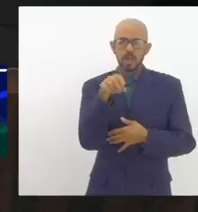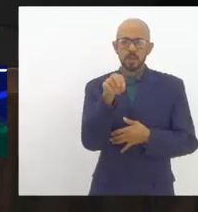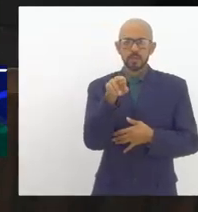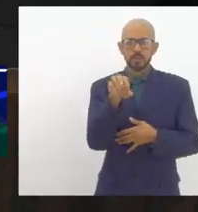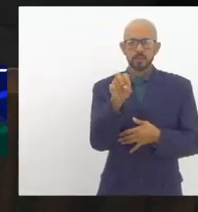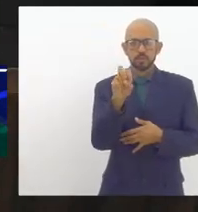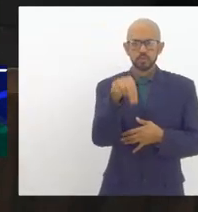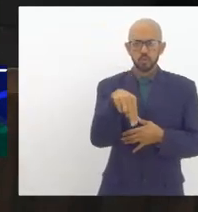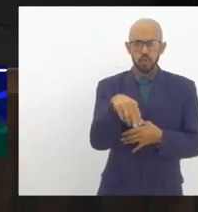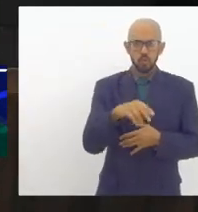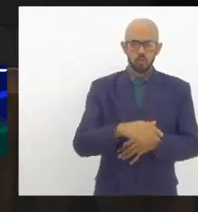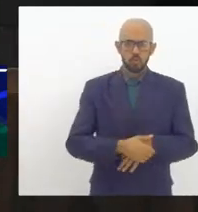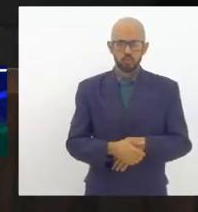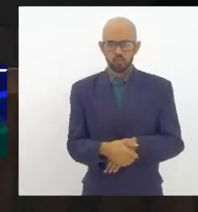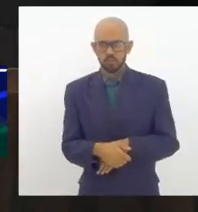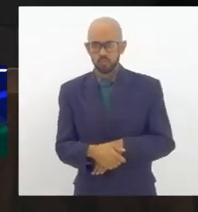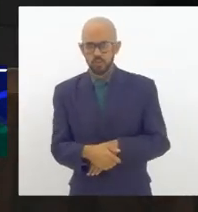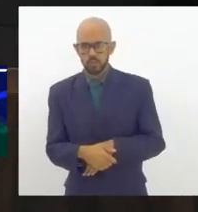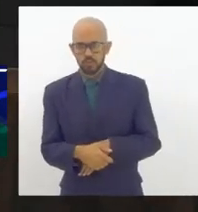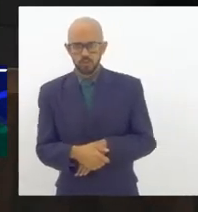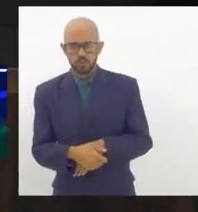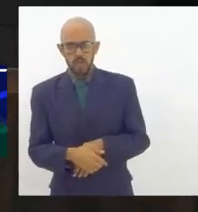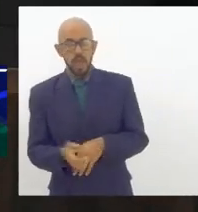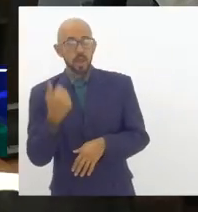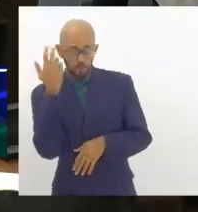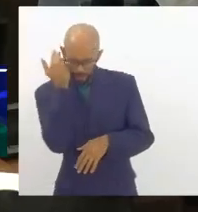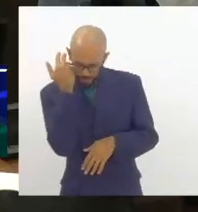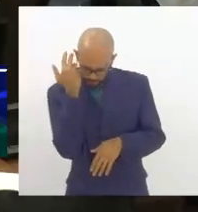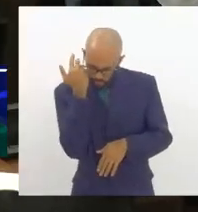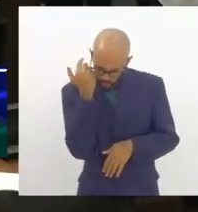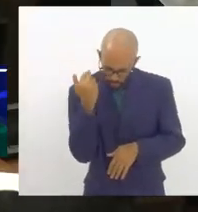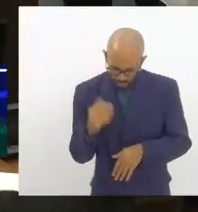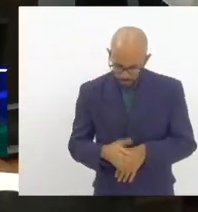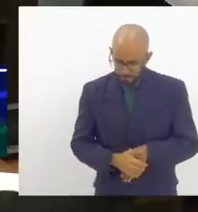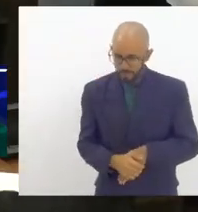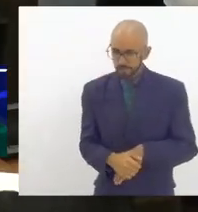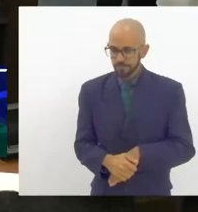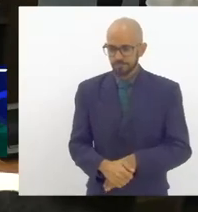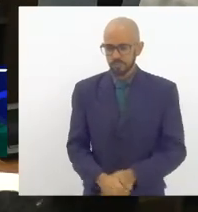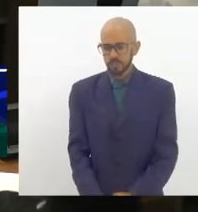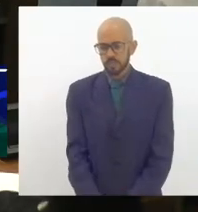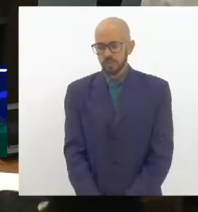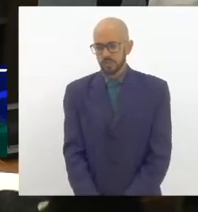Moraes Deputado Anderson Moraes Deputado ele é o marcou ele